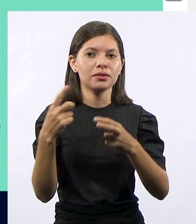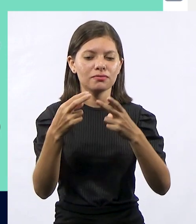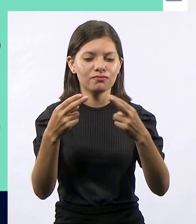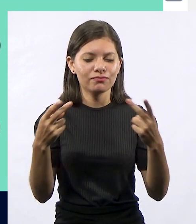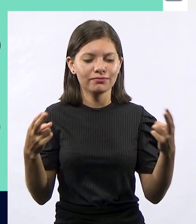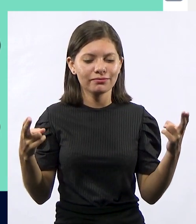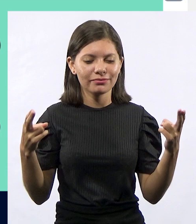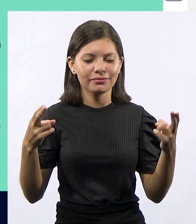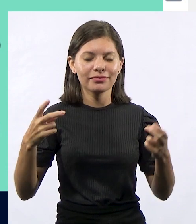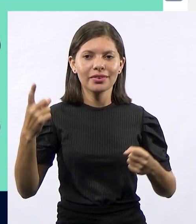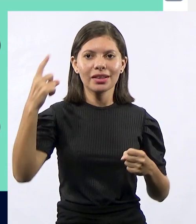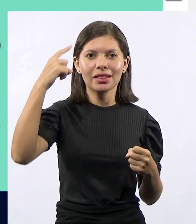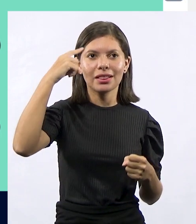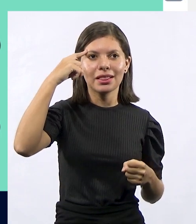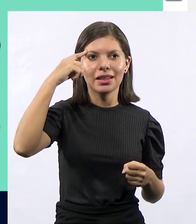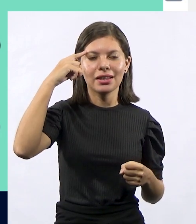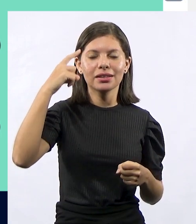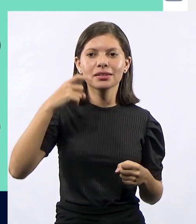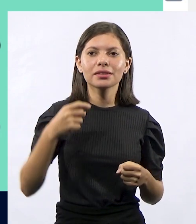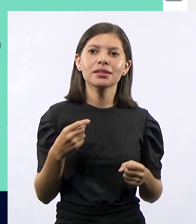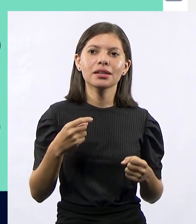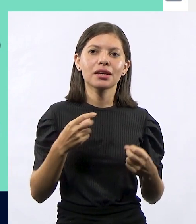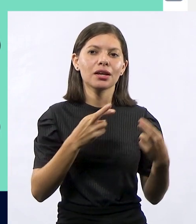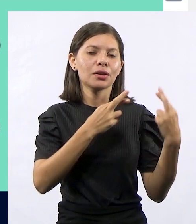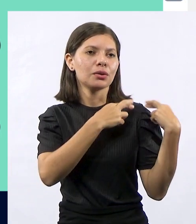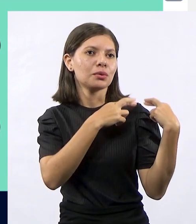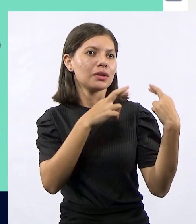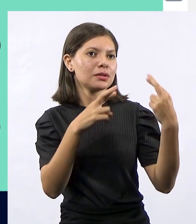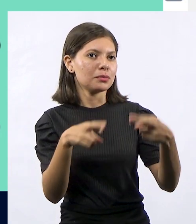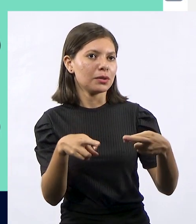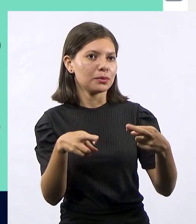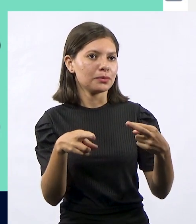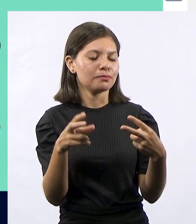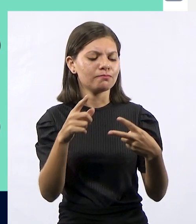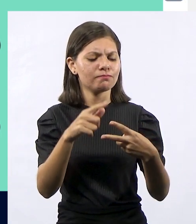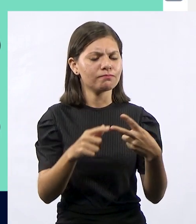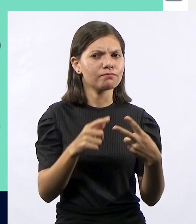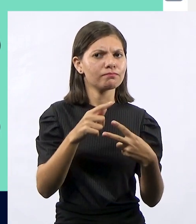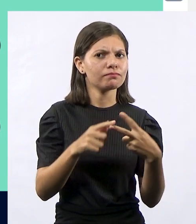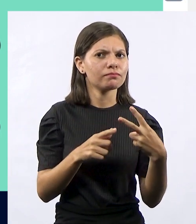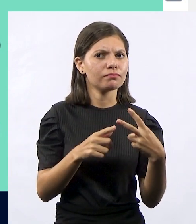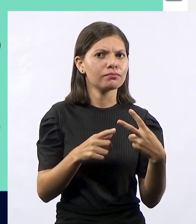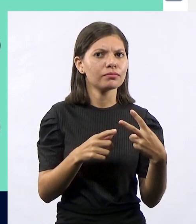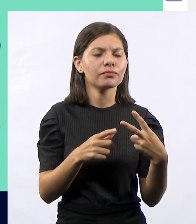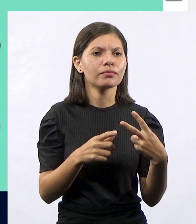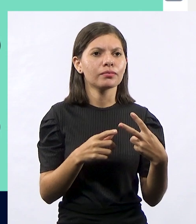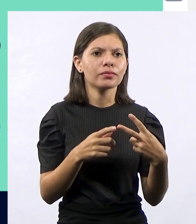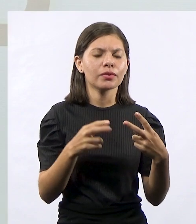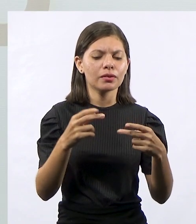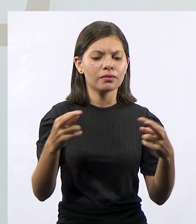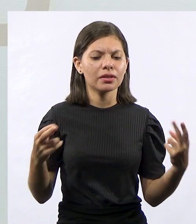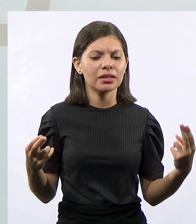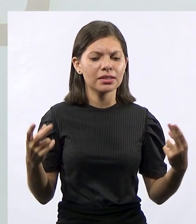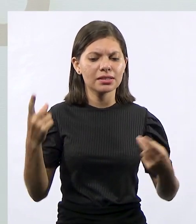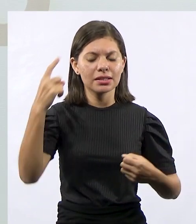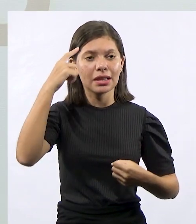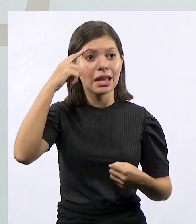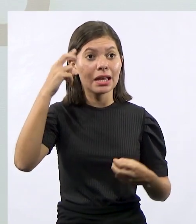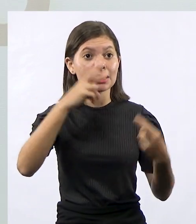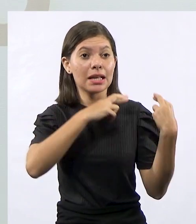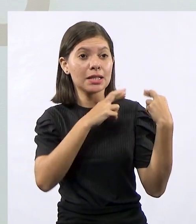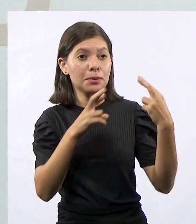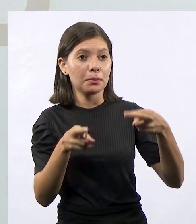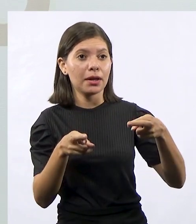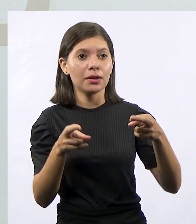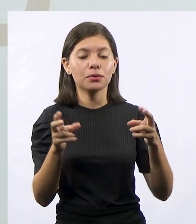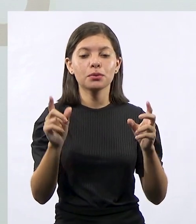pluralismo de ideias e o respeito. Esses dois princípios do pluralismo de ideia e do respeito, eles vão